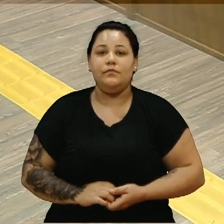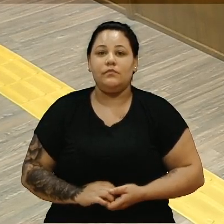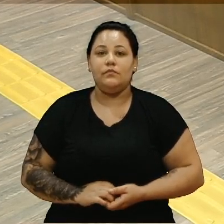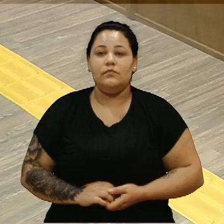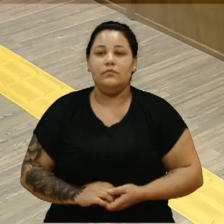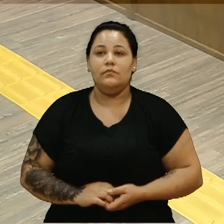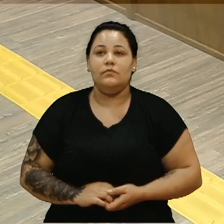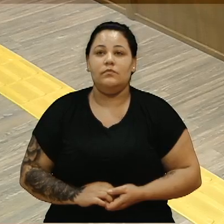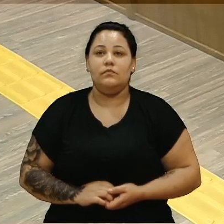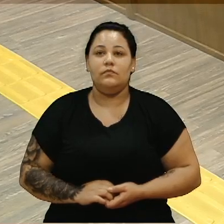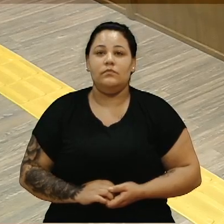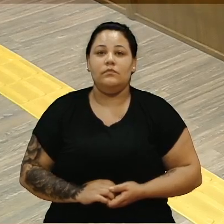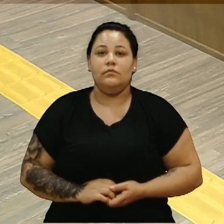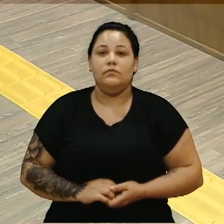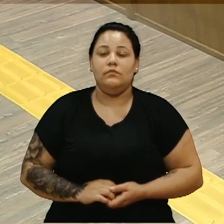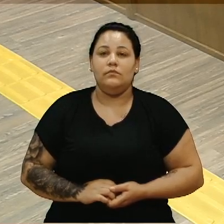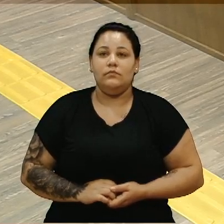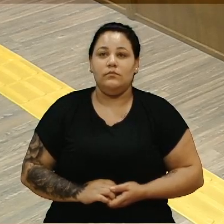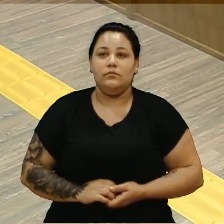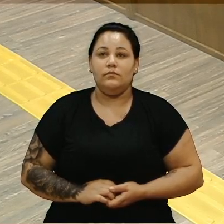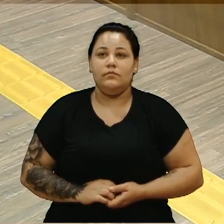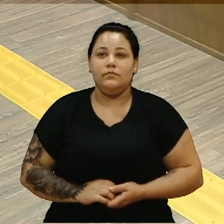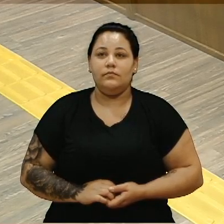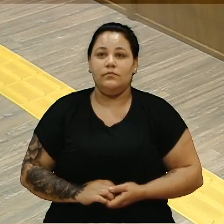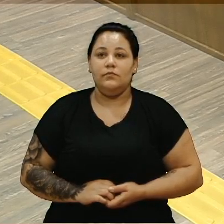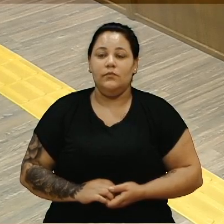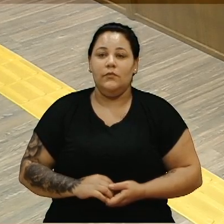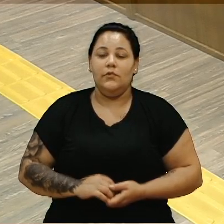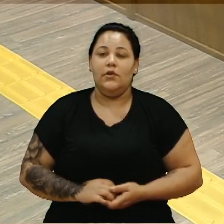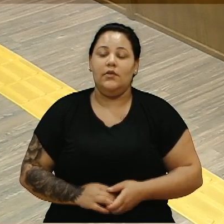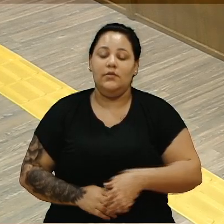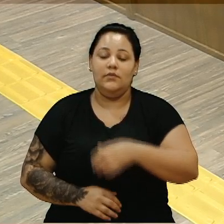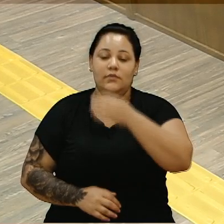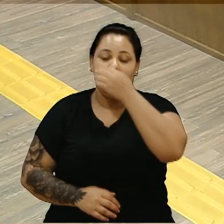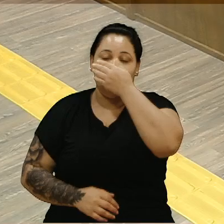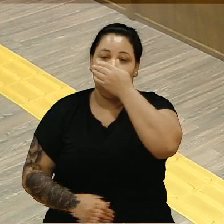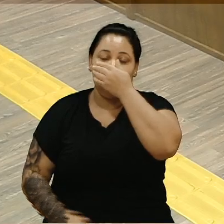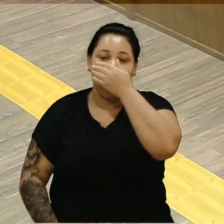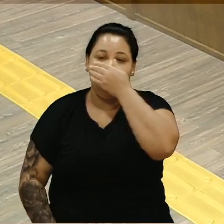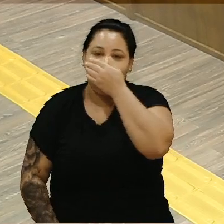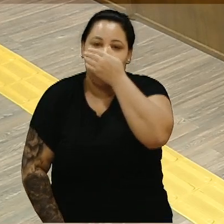Com a palavra, a vereadora Andressa Marques, da tribuna.